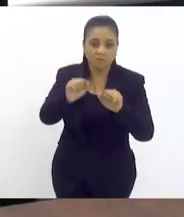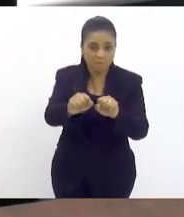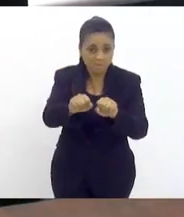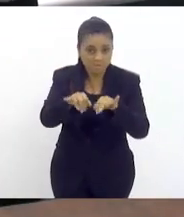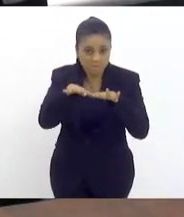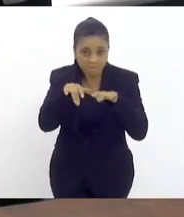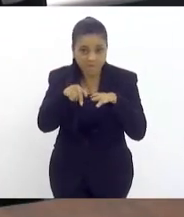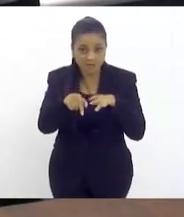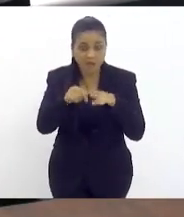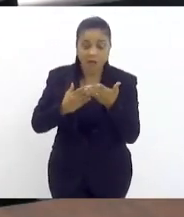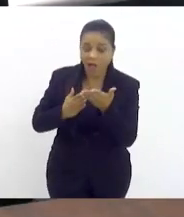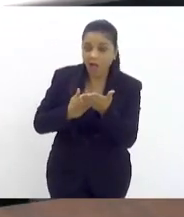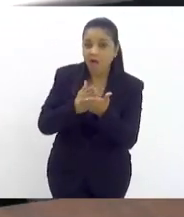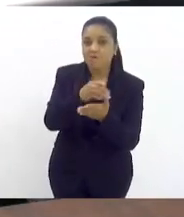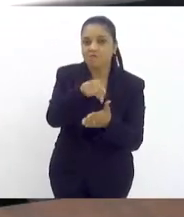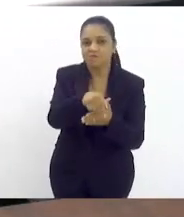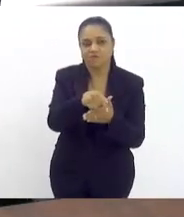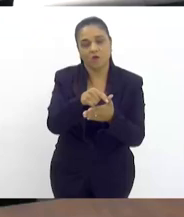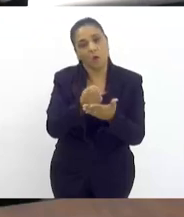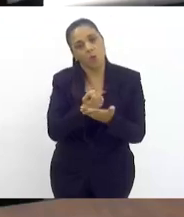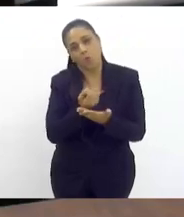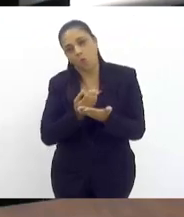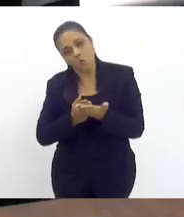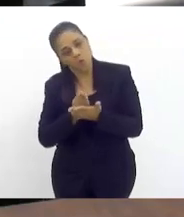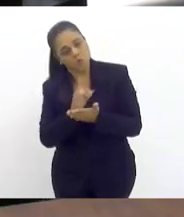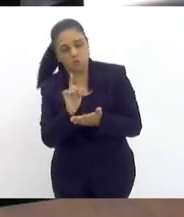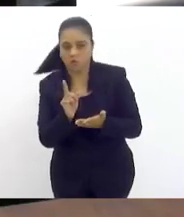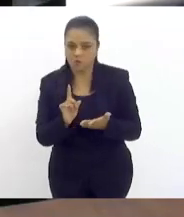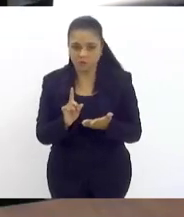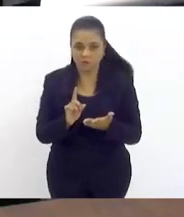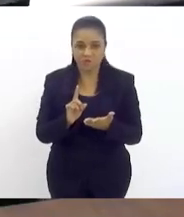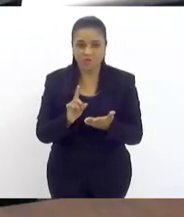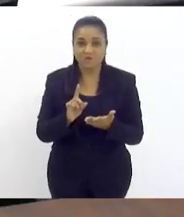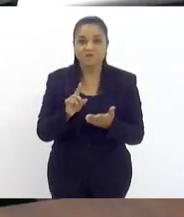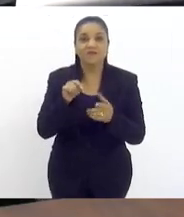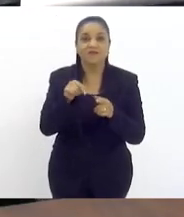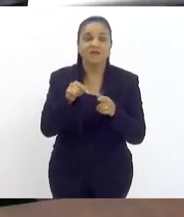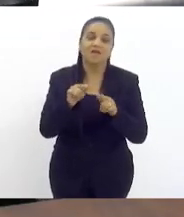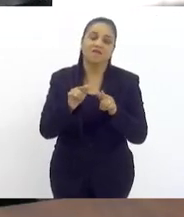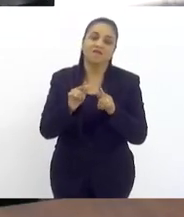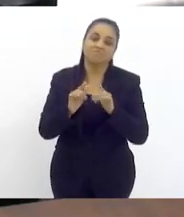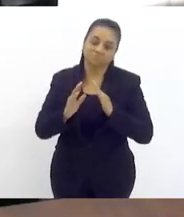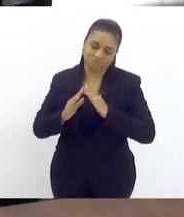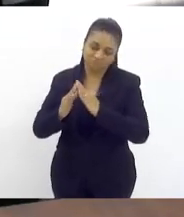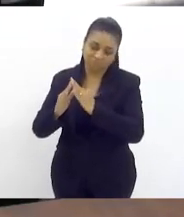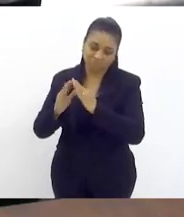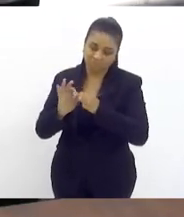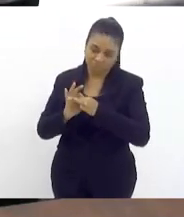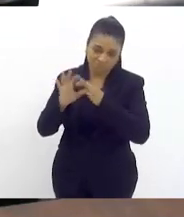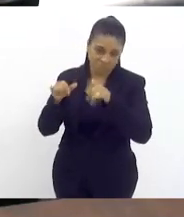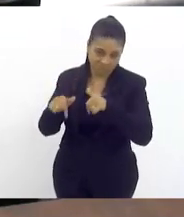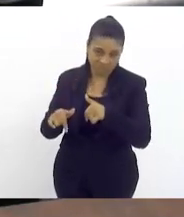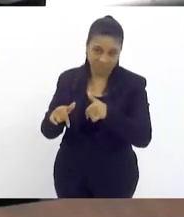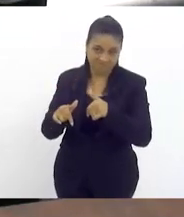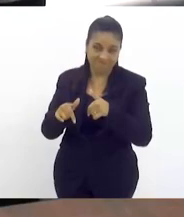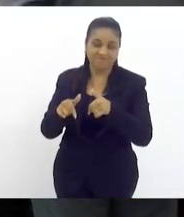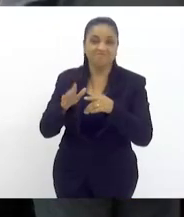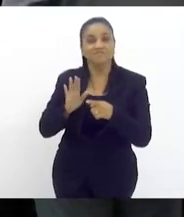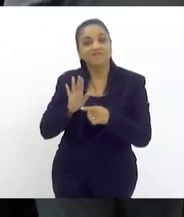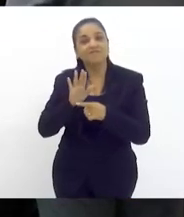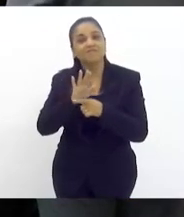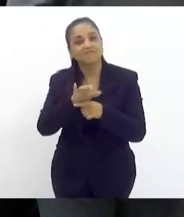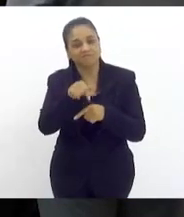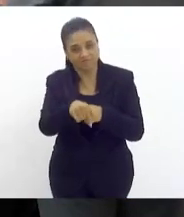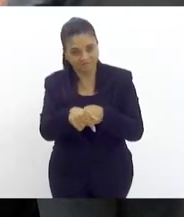e aprovar ou não, né, a concessão desse imóvel. E acho que, com isso, estou contribuindo